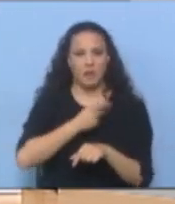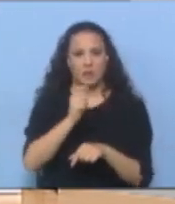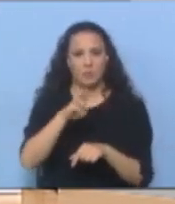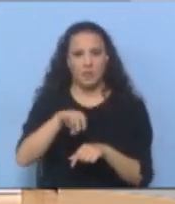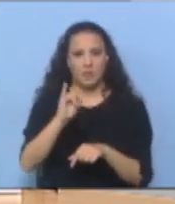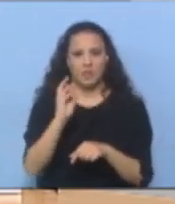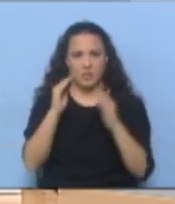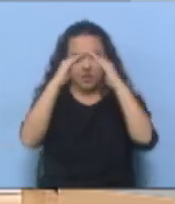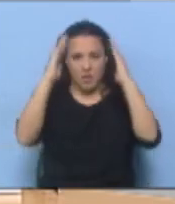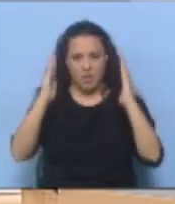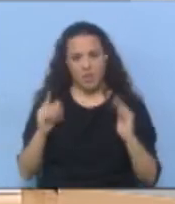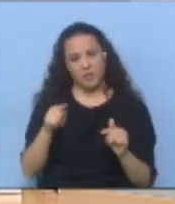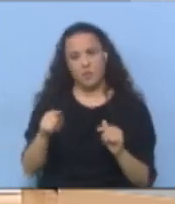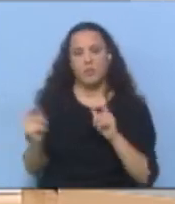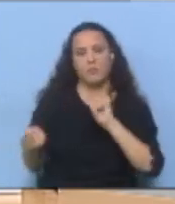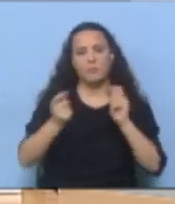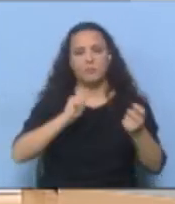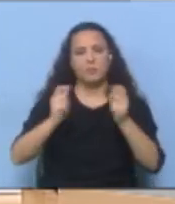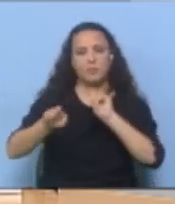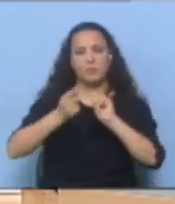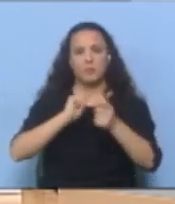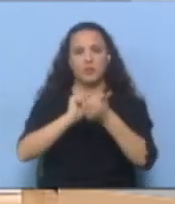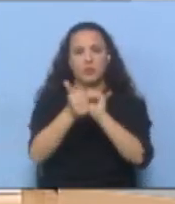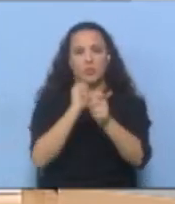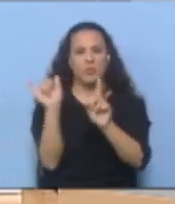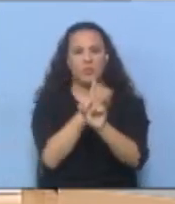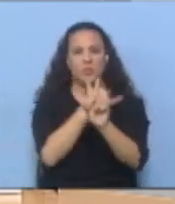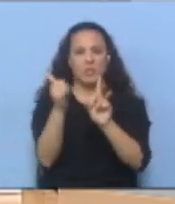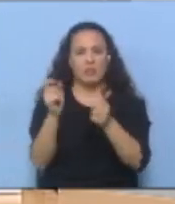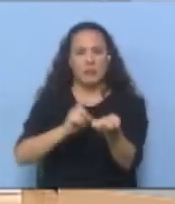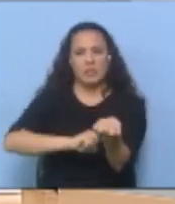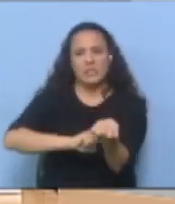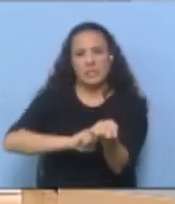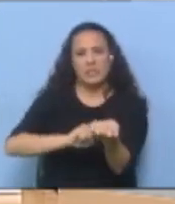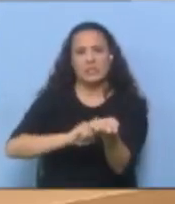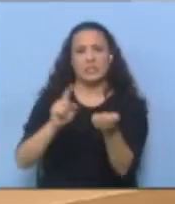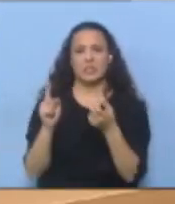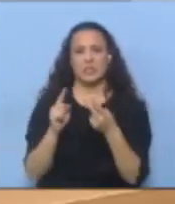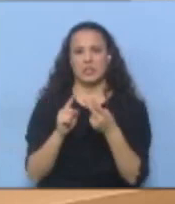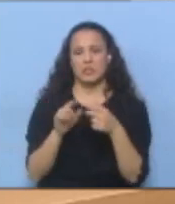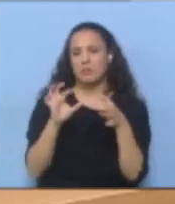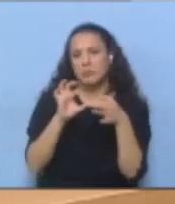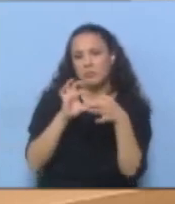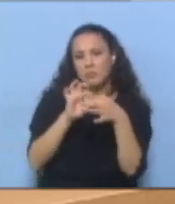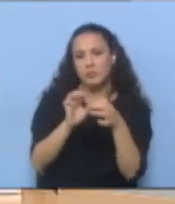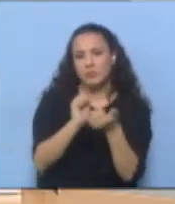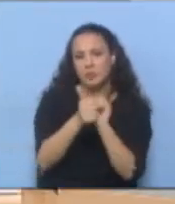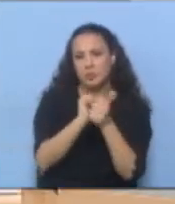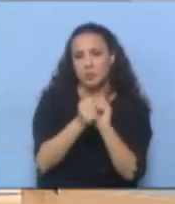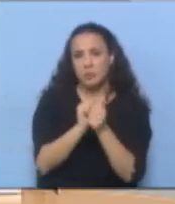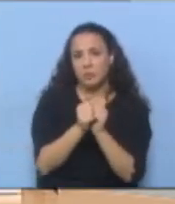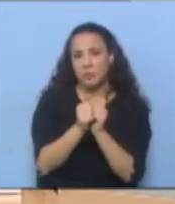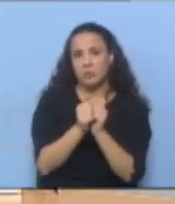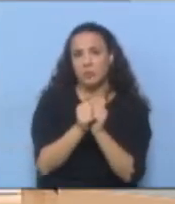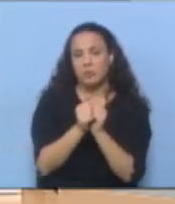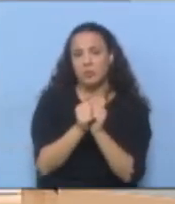debate muito violência no desporto, racismo no desporto. Houve aqui, de facto, um chamar de atenção para algo